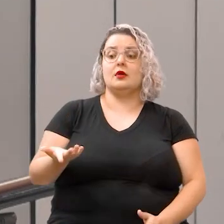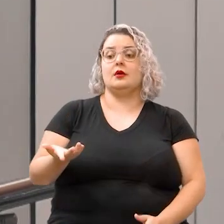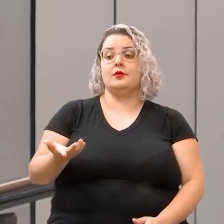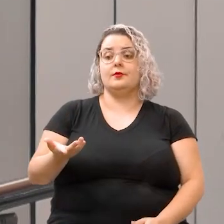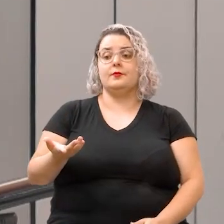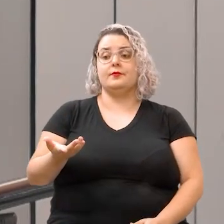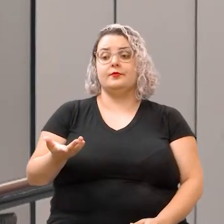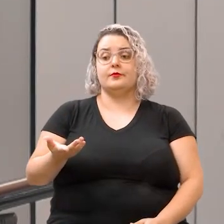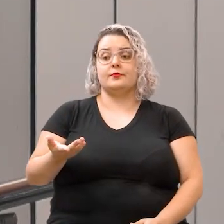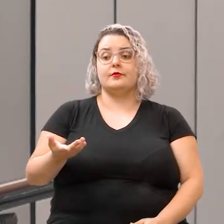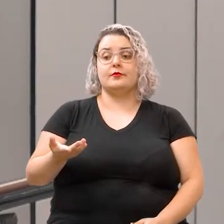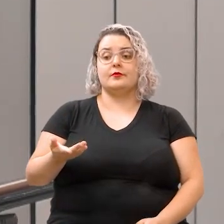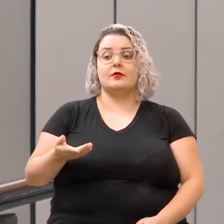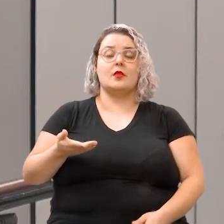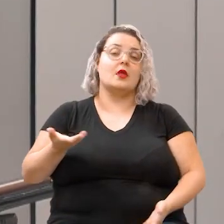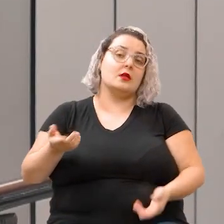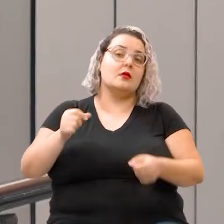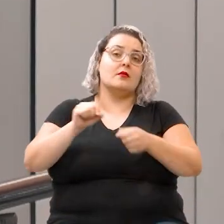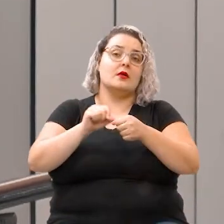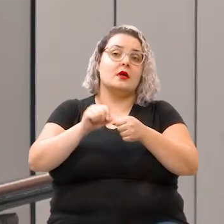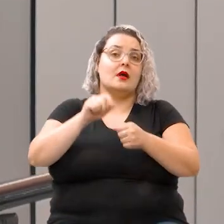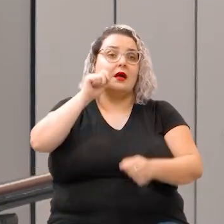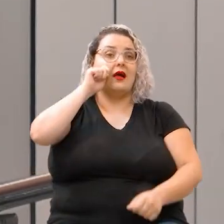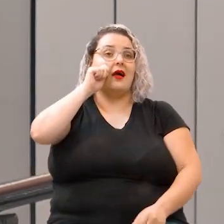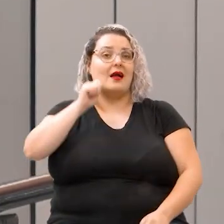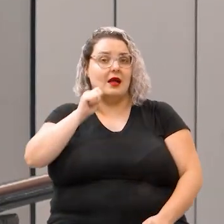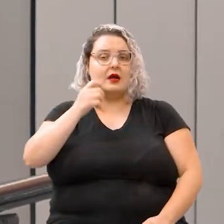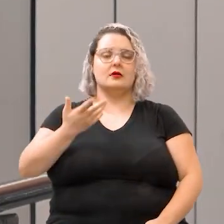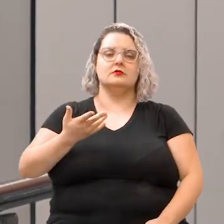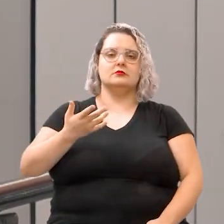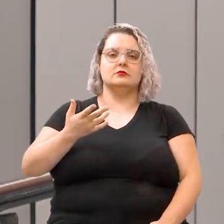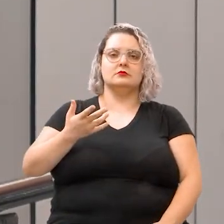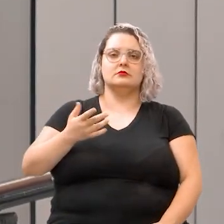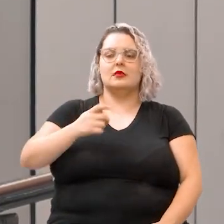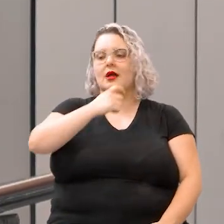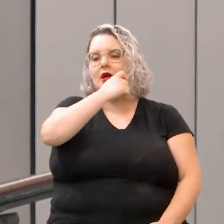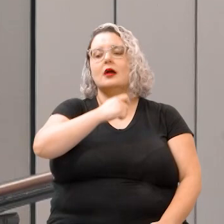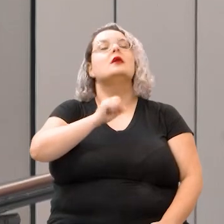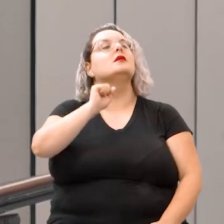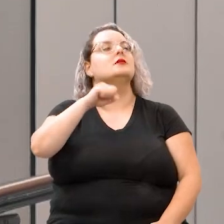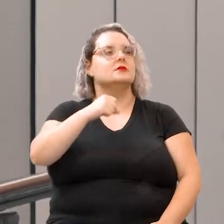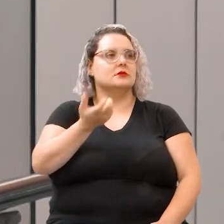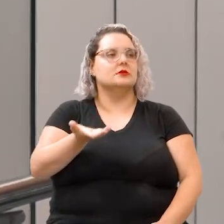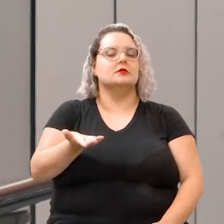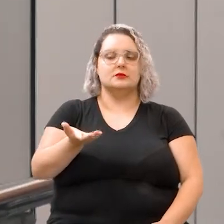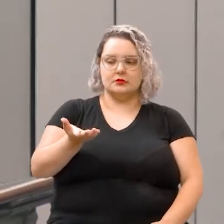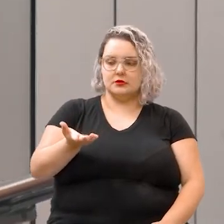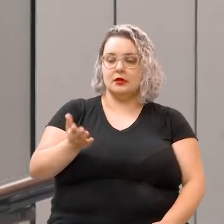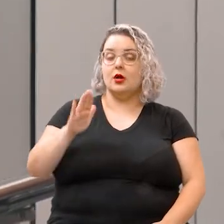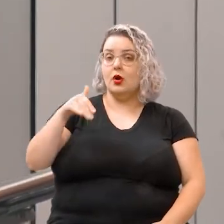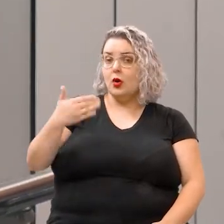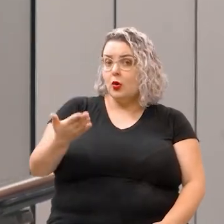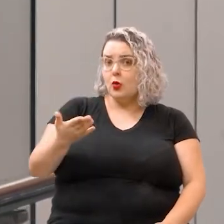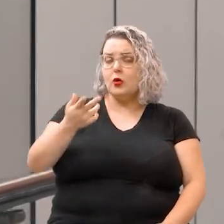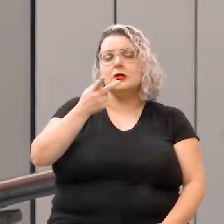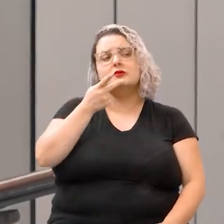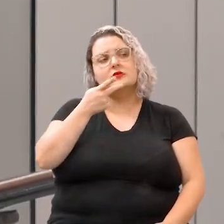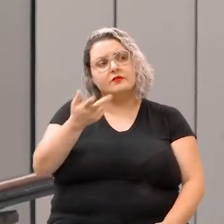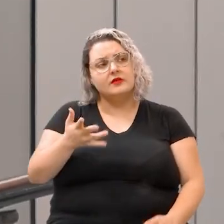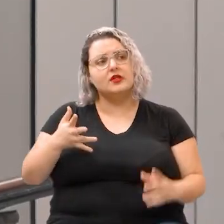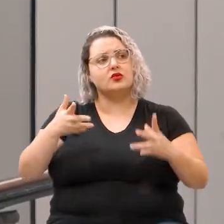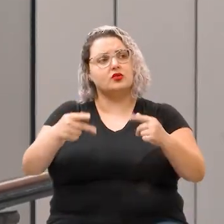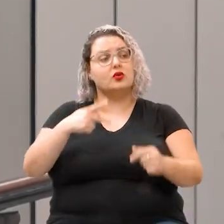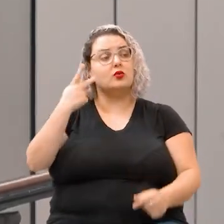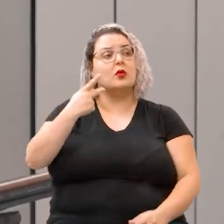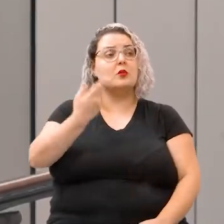se administrava, então, a retirada dos dentes, né? Hoje, quando a gente fala em toda uma